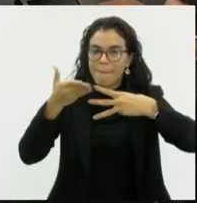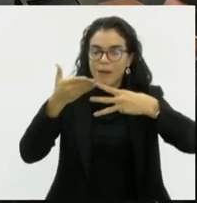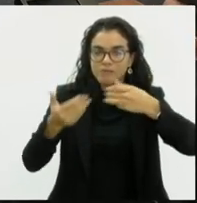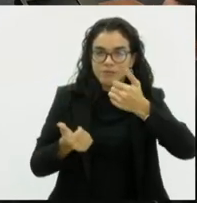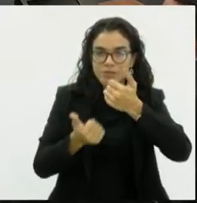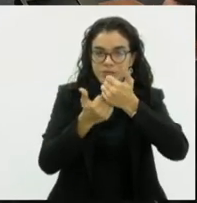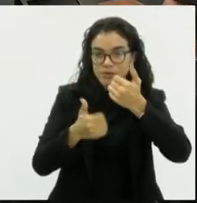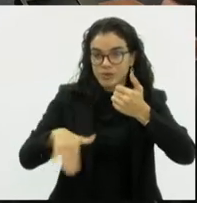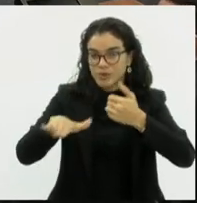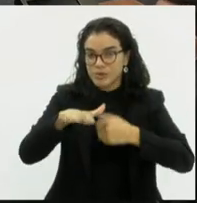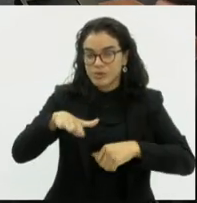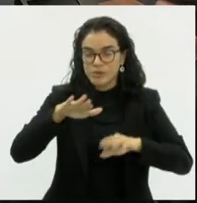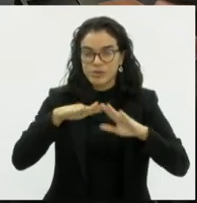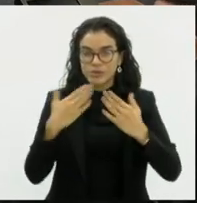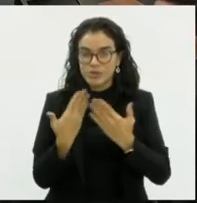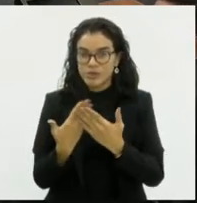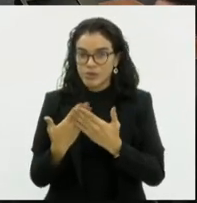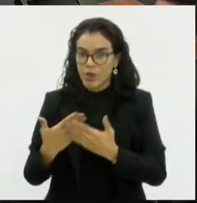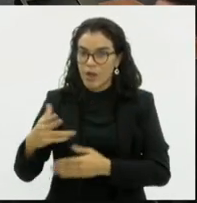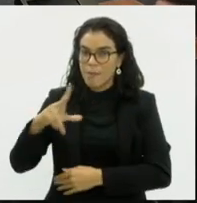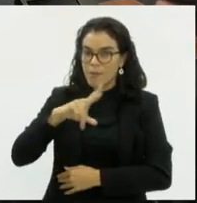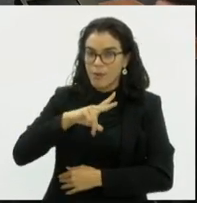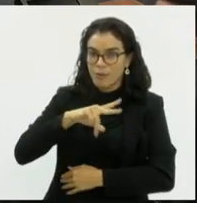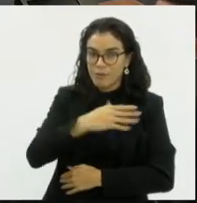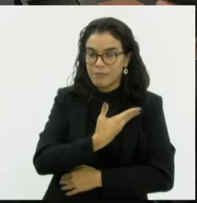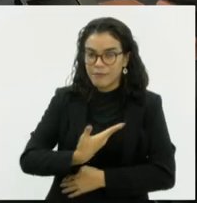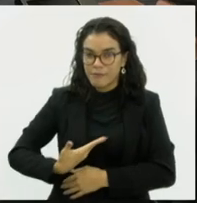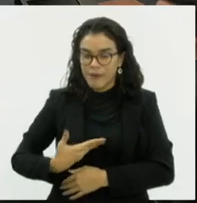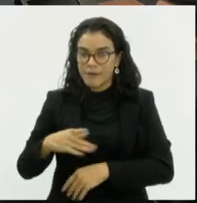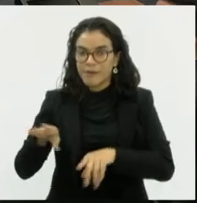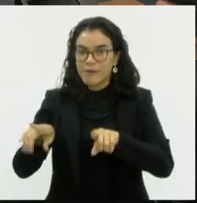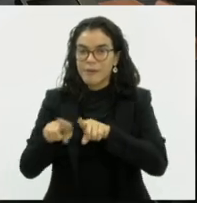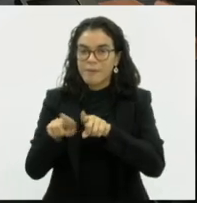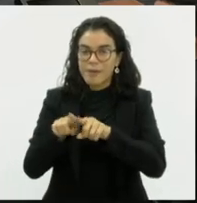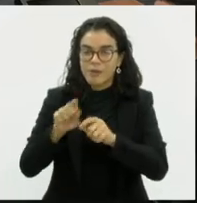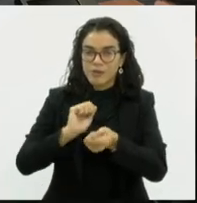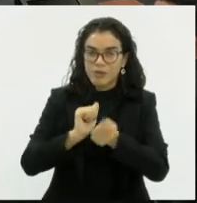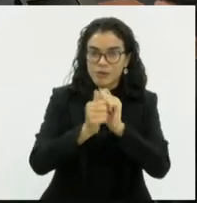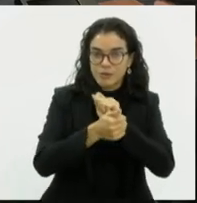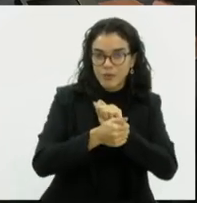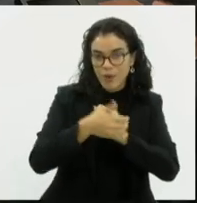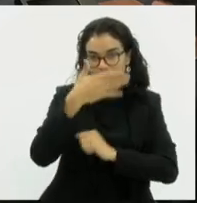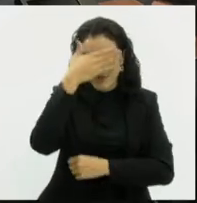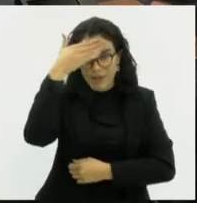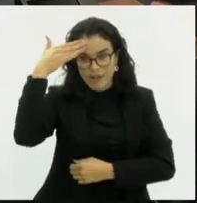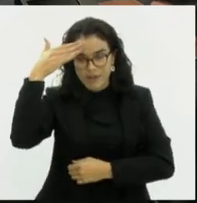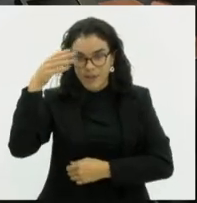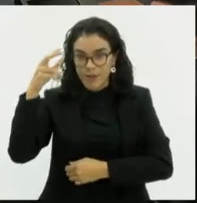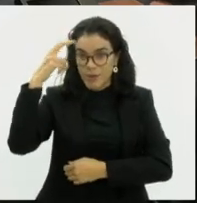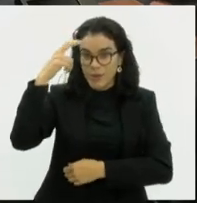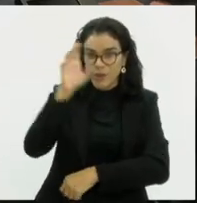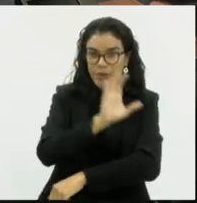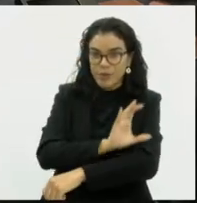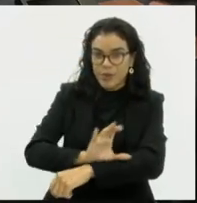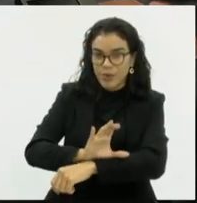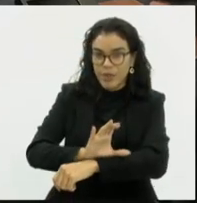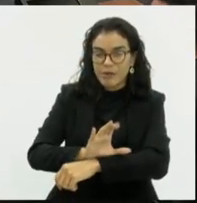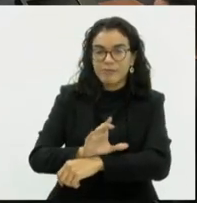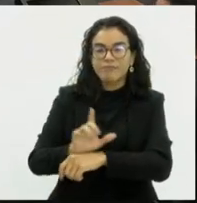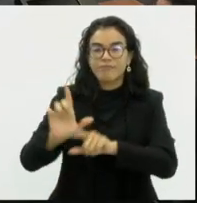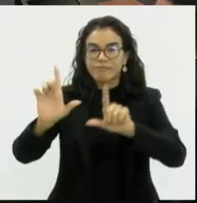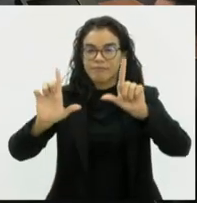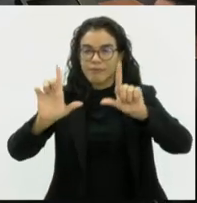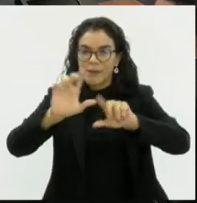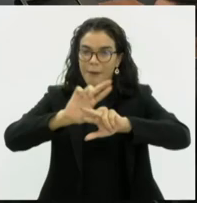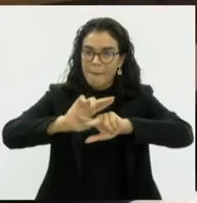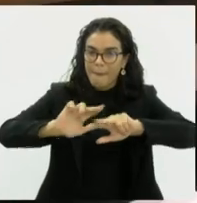nos espaços públicos e privados, nos órgãos do esporte, no lazer, cultura, entretenimento,